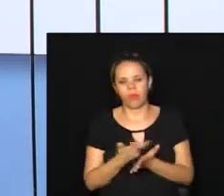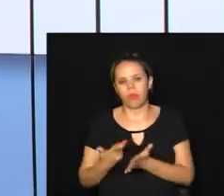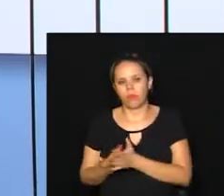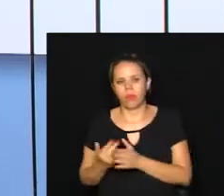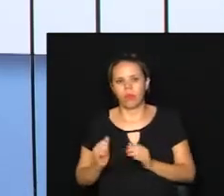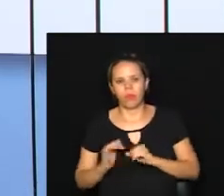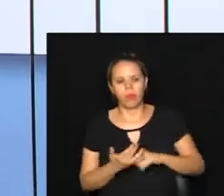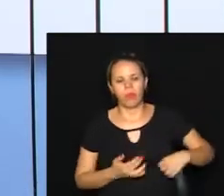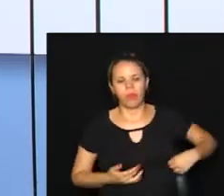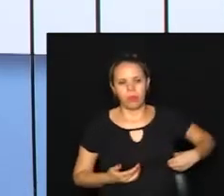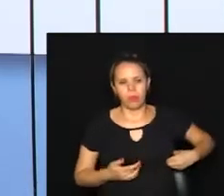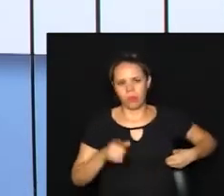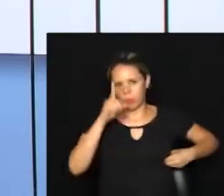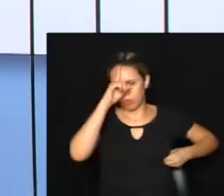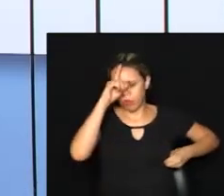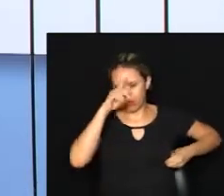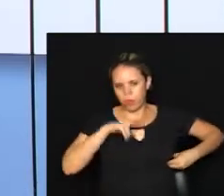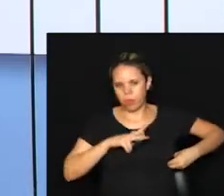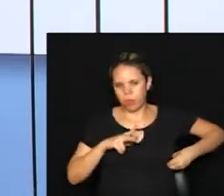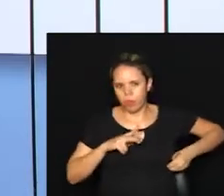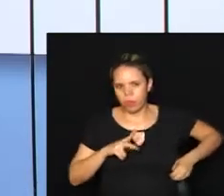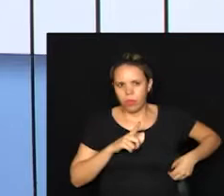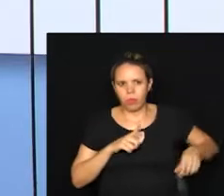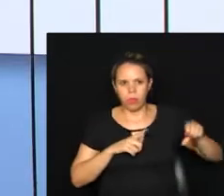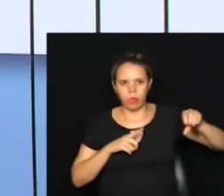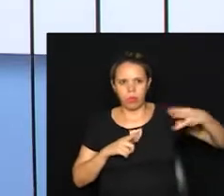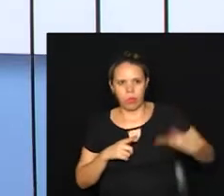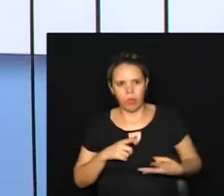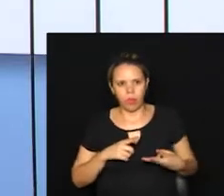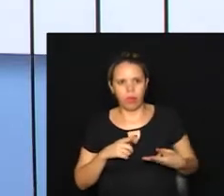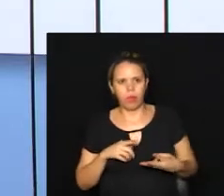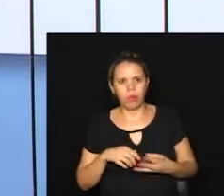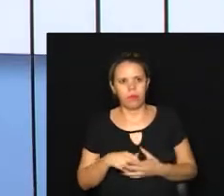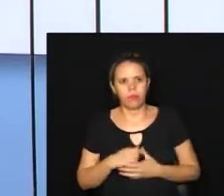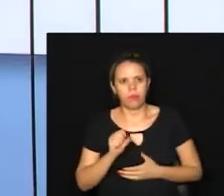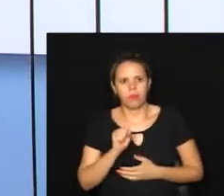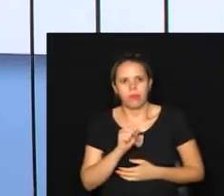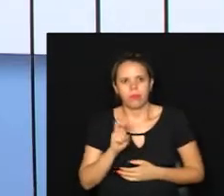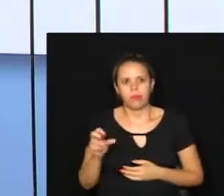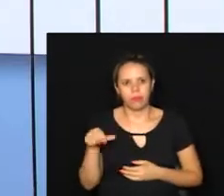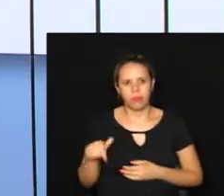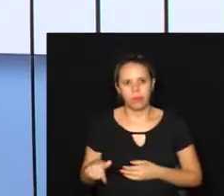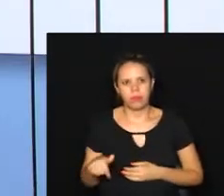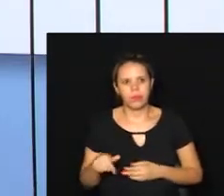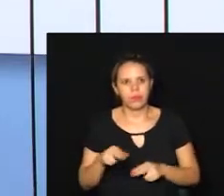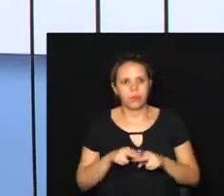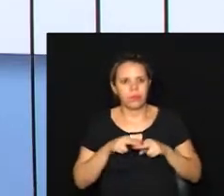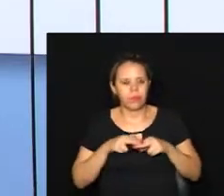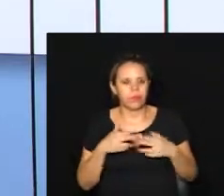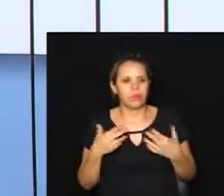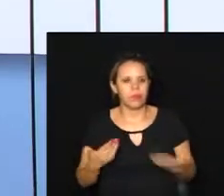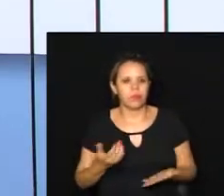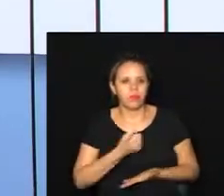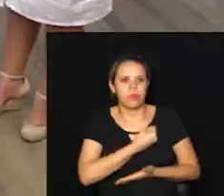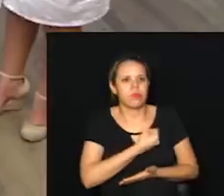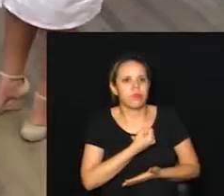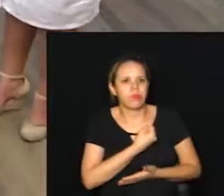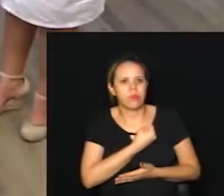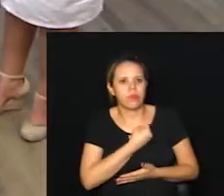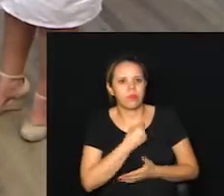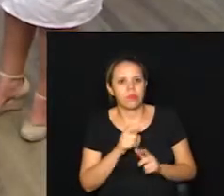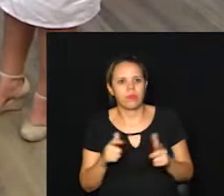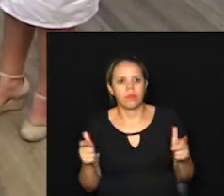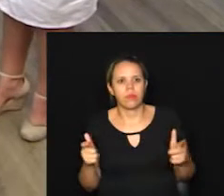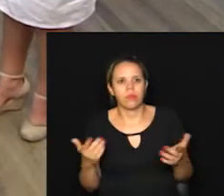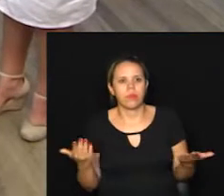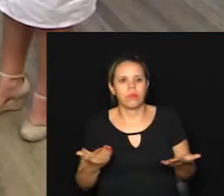rede privada, nós temos de 93 para 87. Por isso, Gabriel, que esses números avançaram,